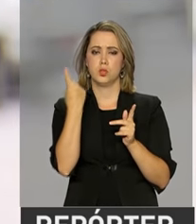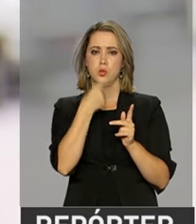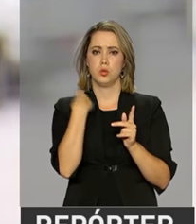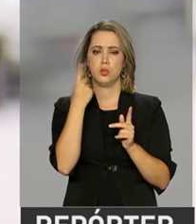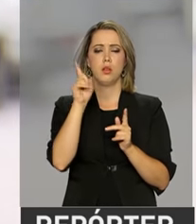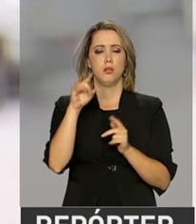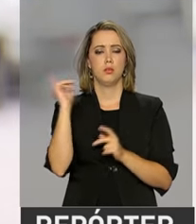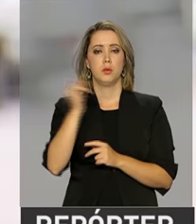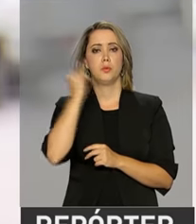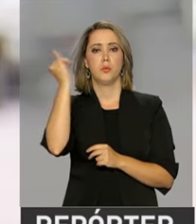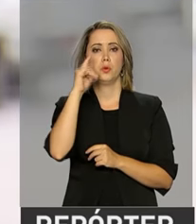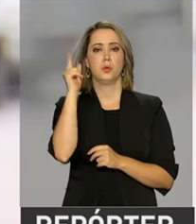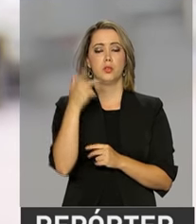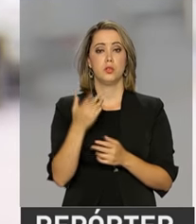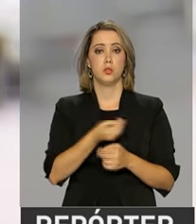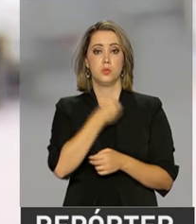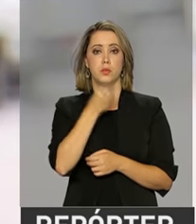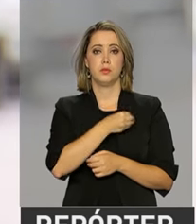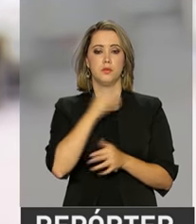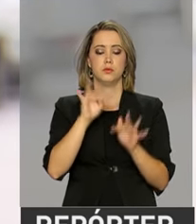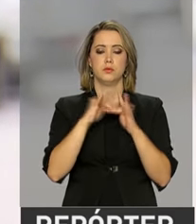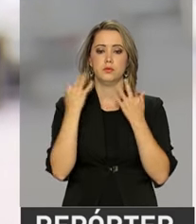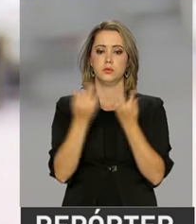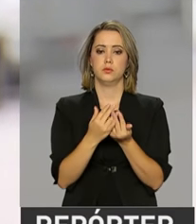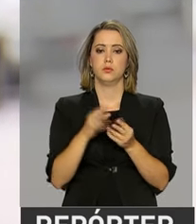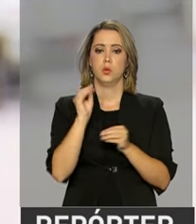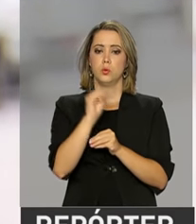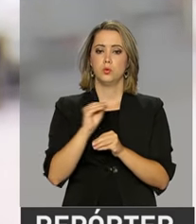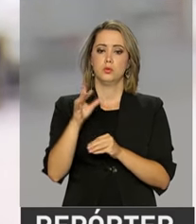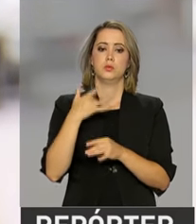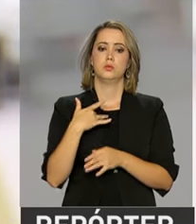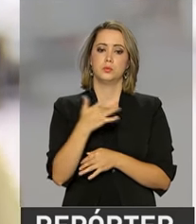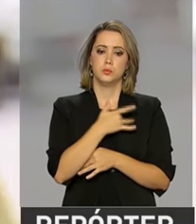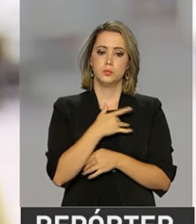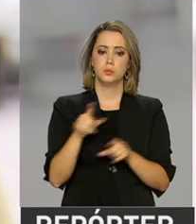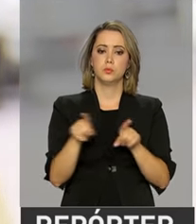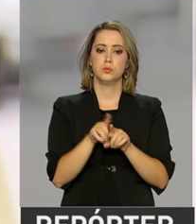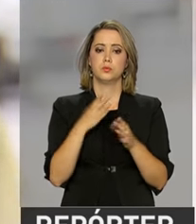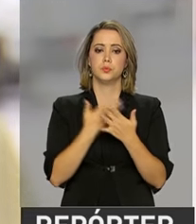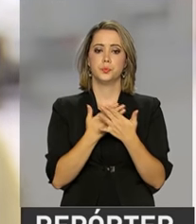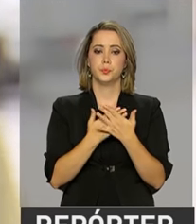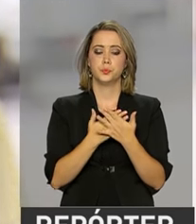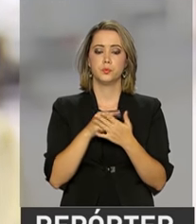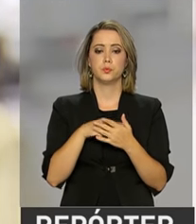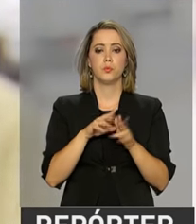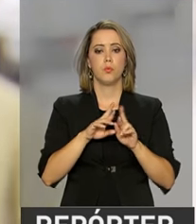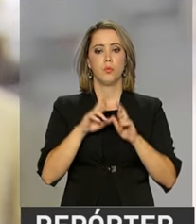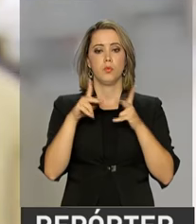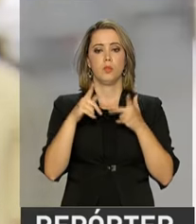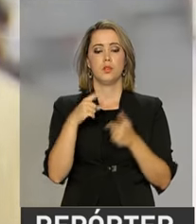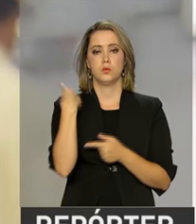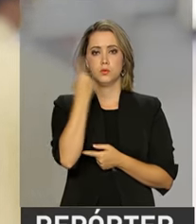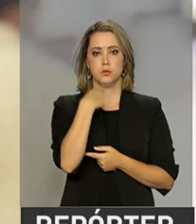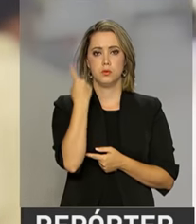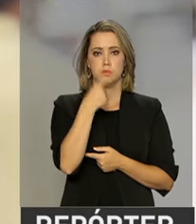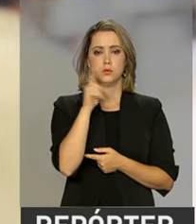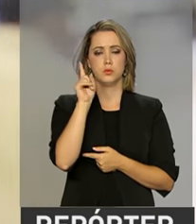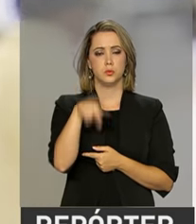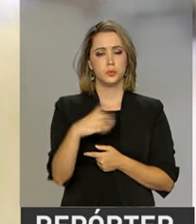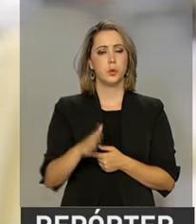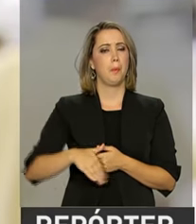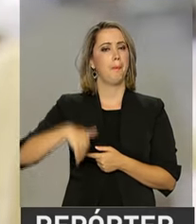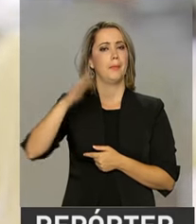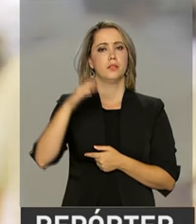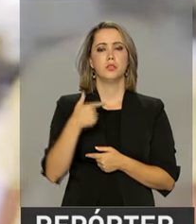fator importante para o convívio familiar, para cuidar da saúde e estudar. E a flexibilidade foi o quesito com